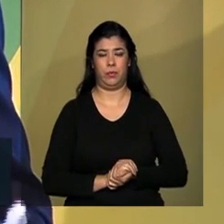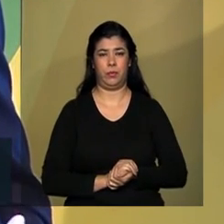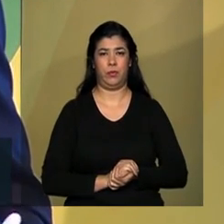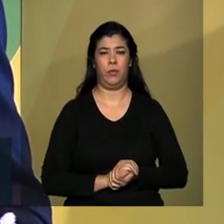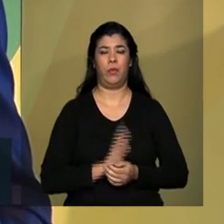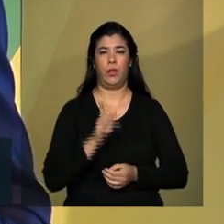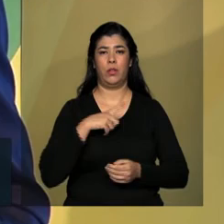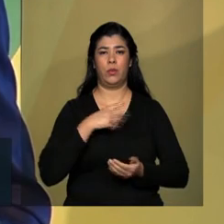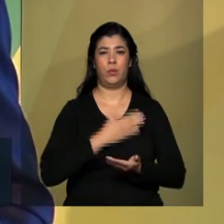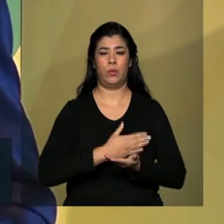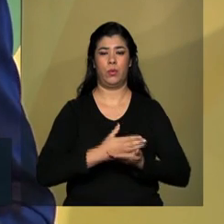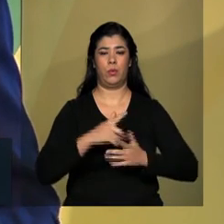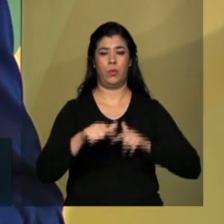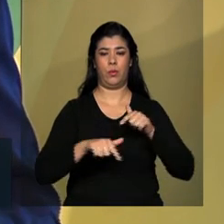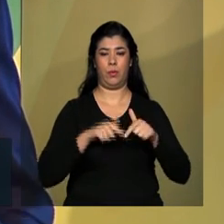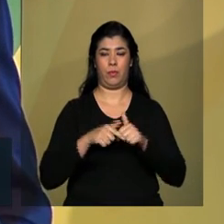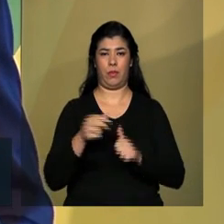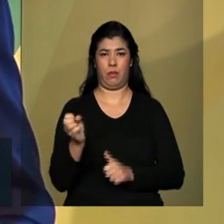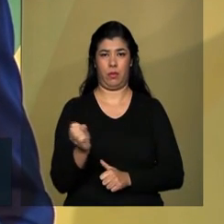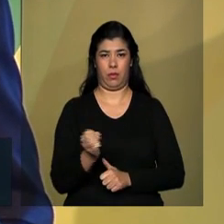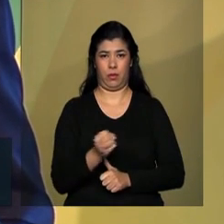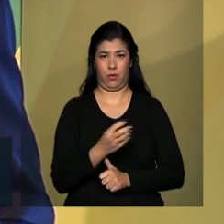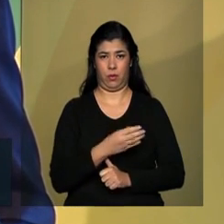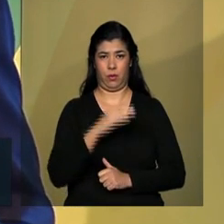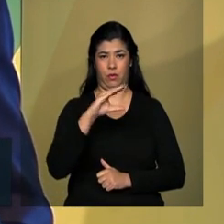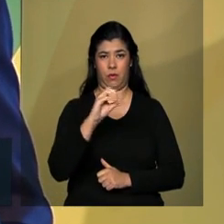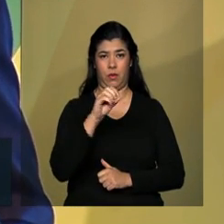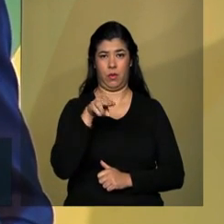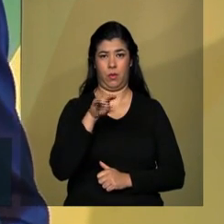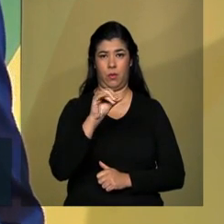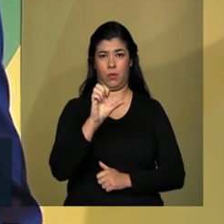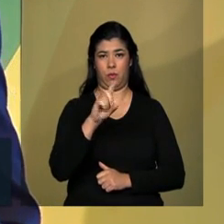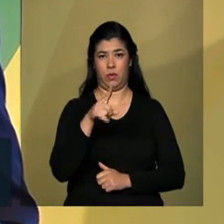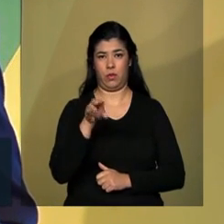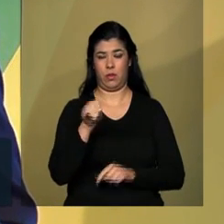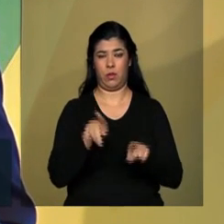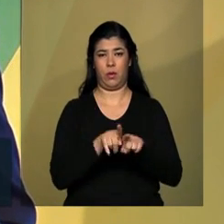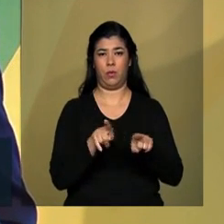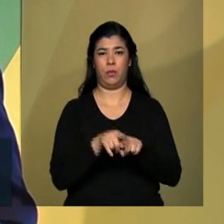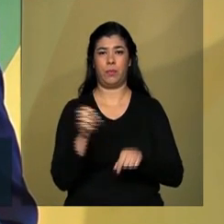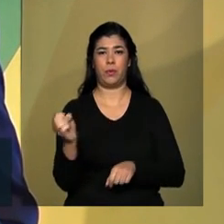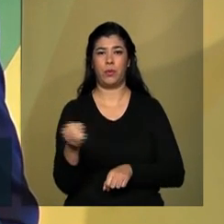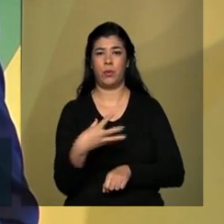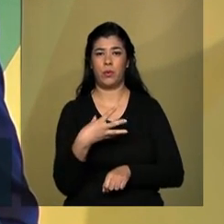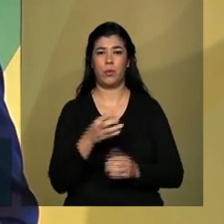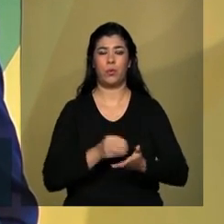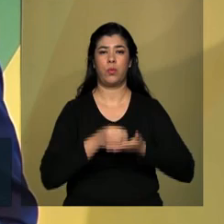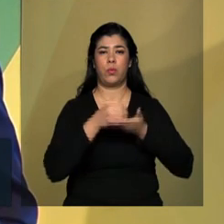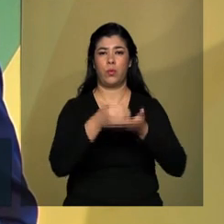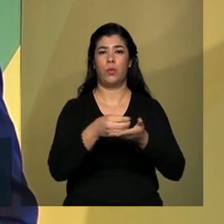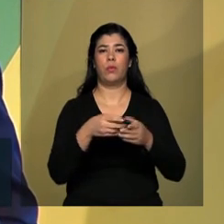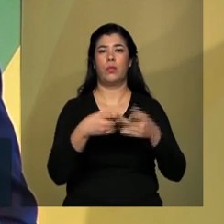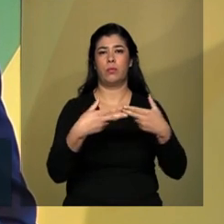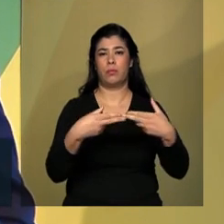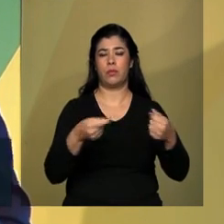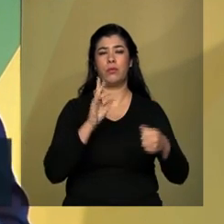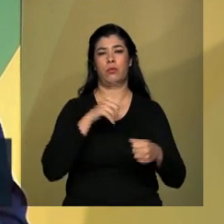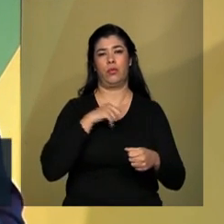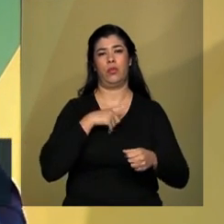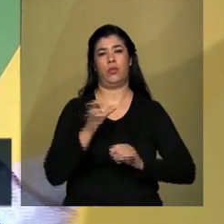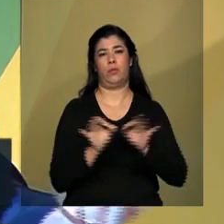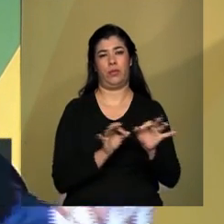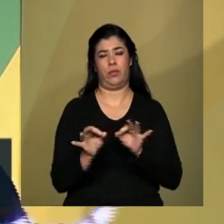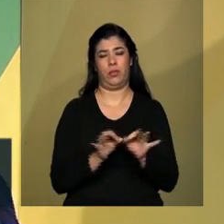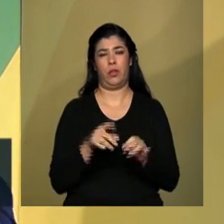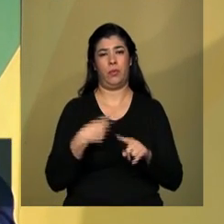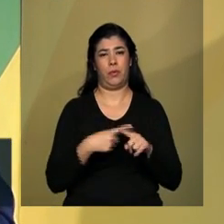Estamos trabalhando não somente em novas concessões, assim como novos investimentos em concessões já existentes. Uma vez que o Brasil